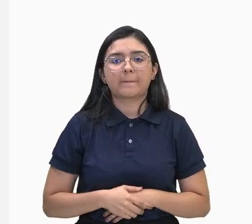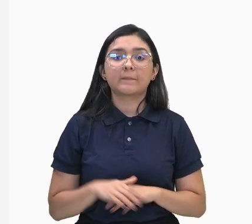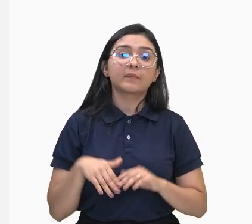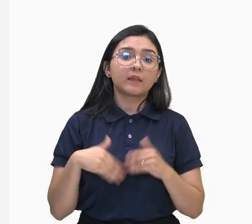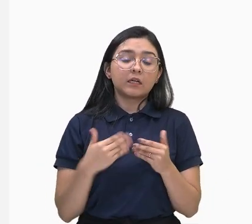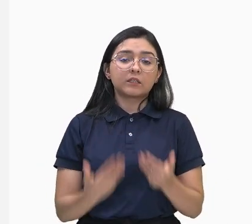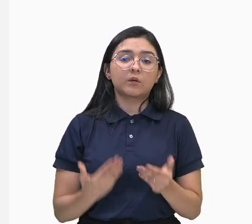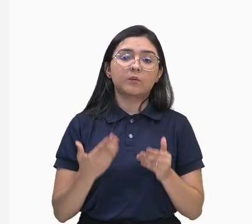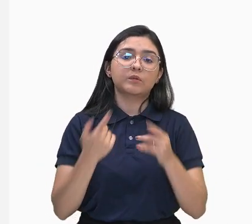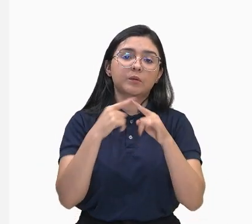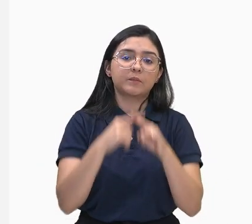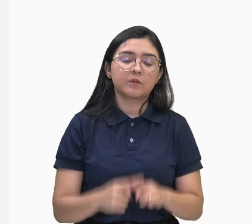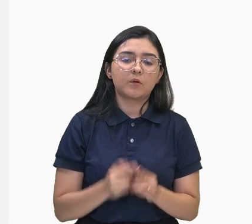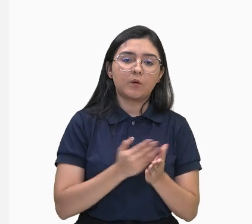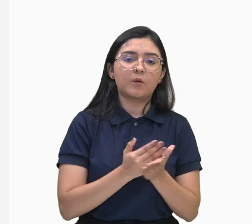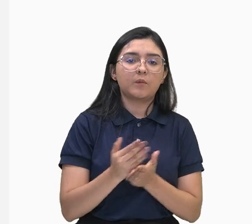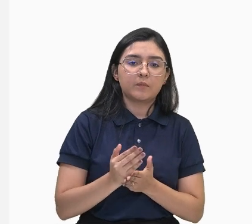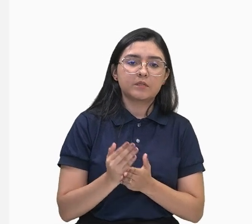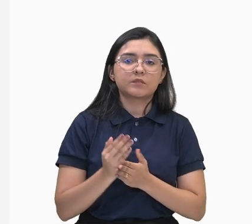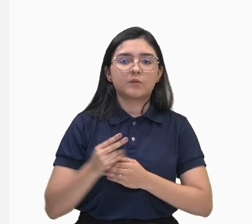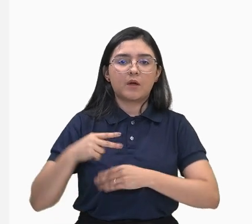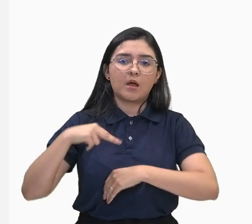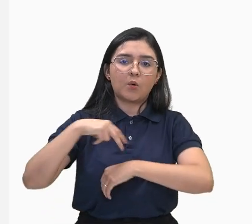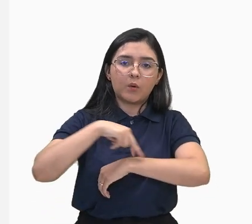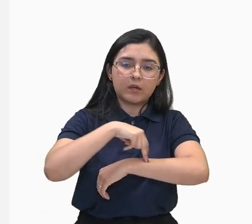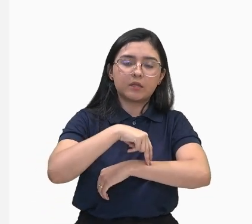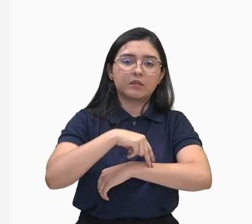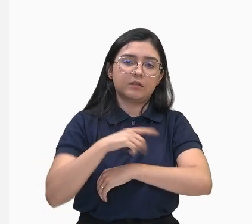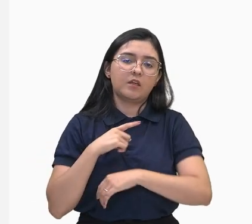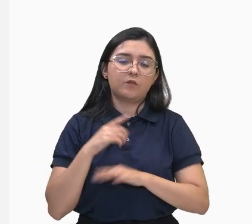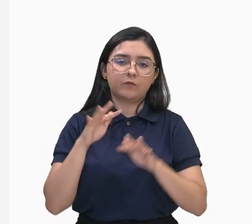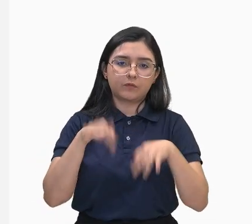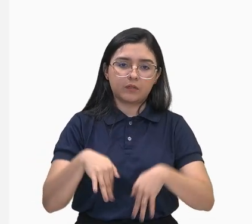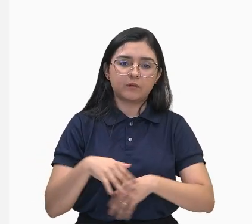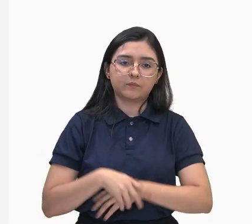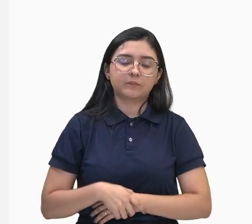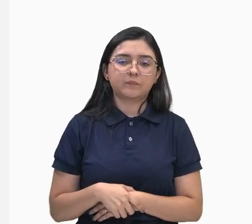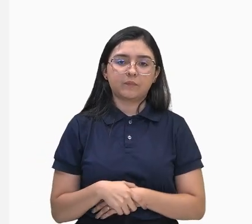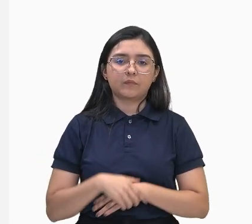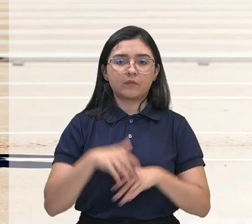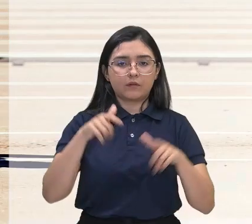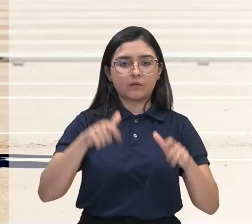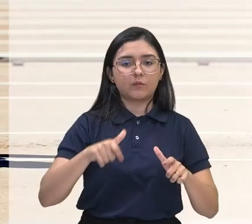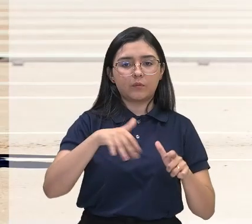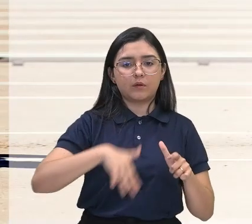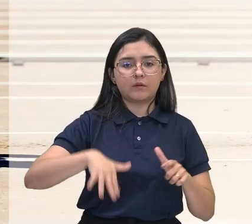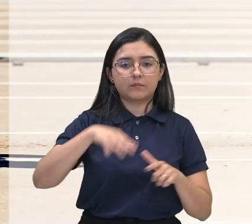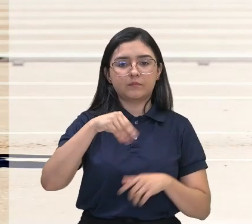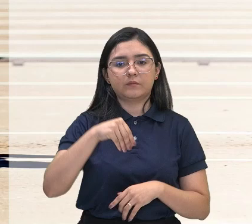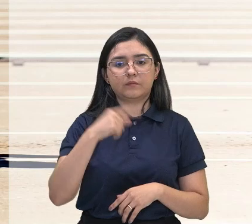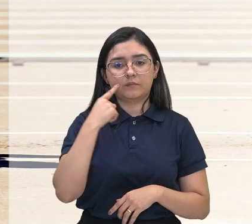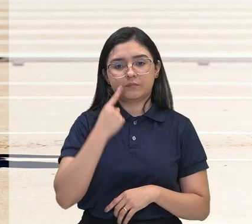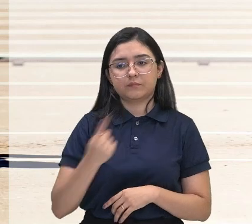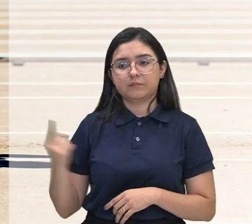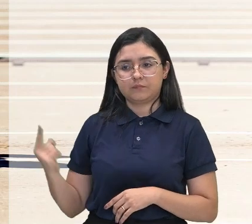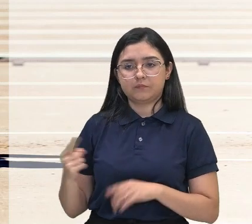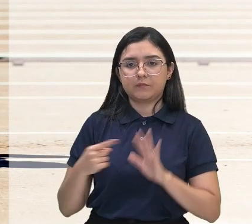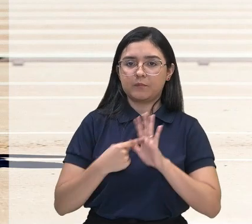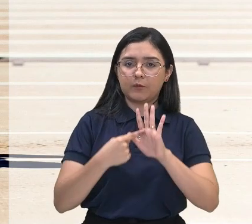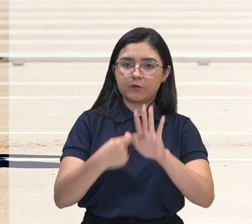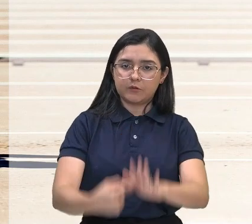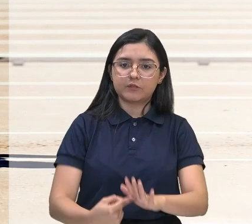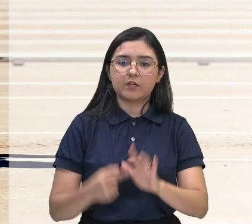ela começa, né, com a corrida de impulso e tem a finalização dentro desta caixa de areia. E aí eu trago também a fase aérea